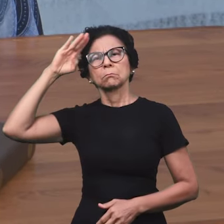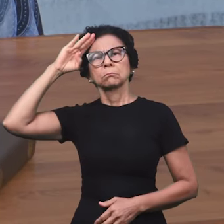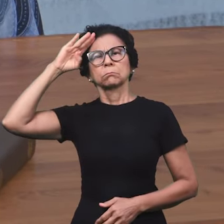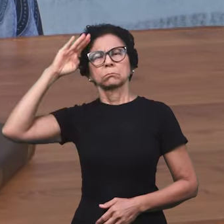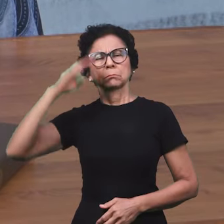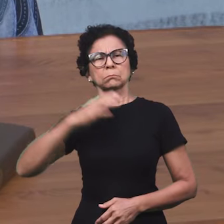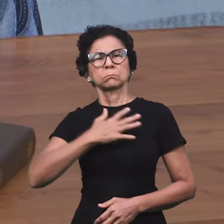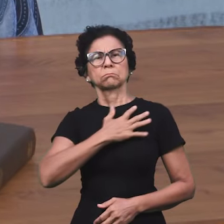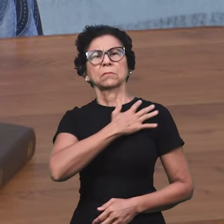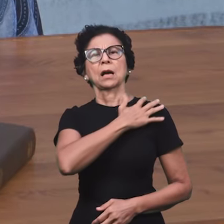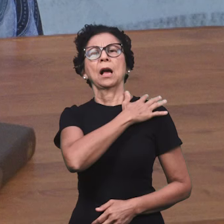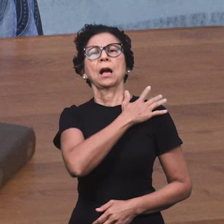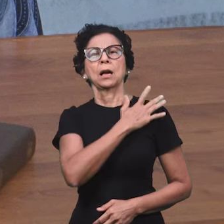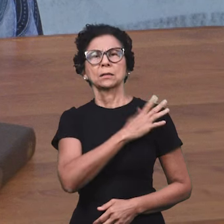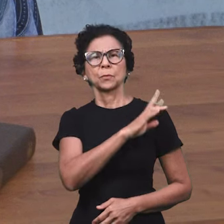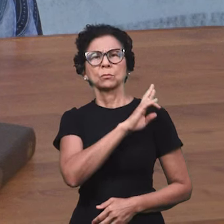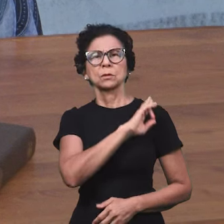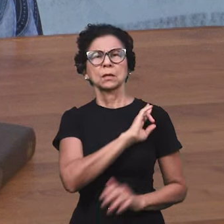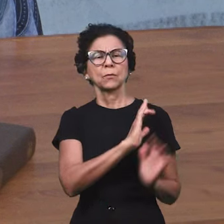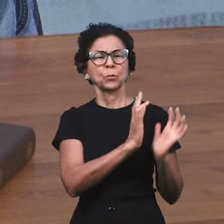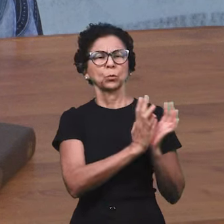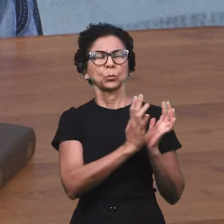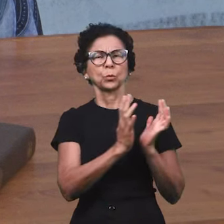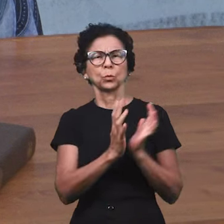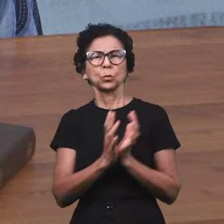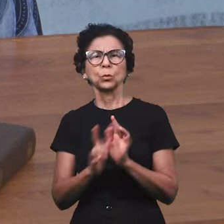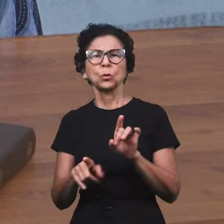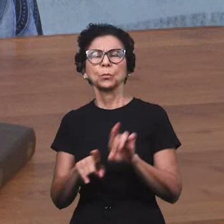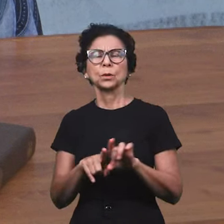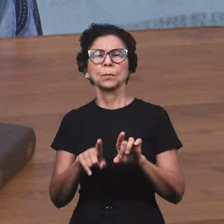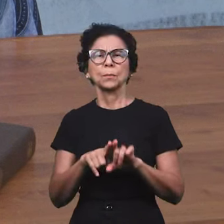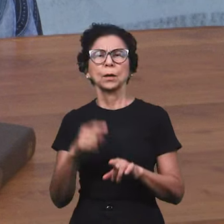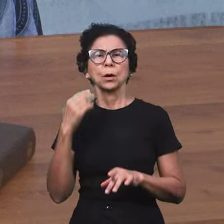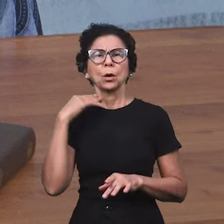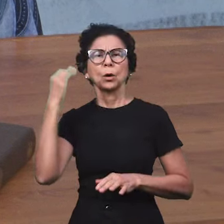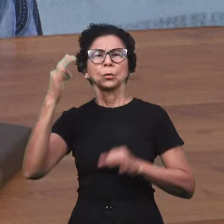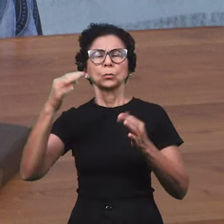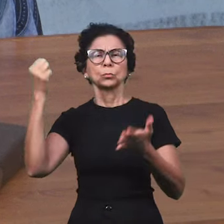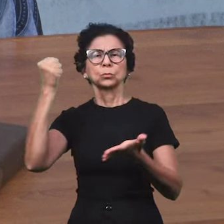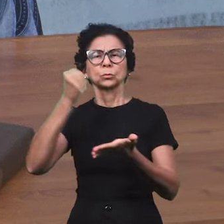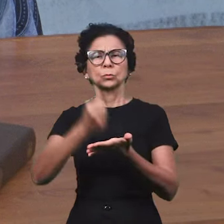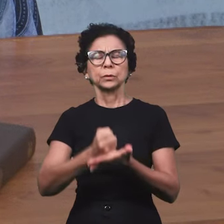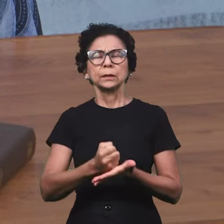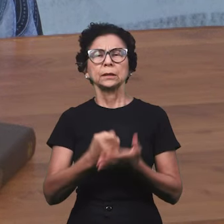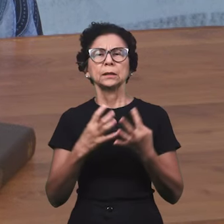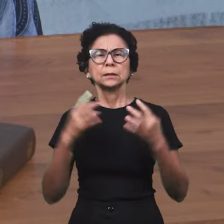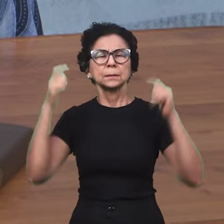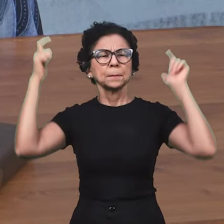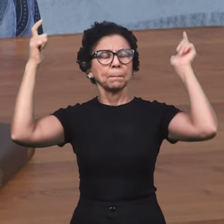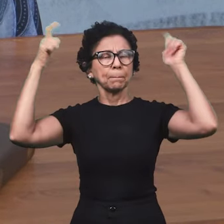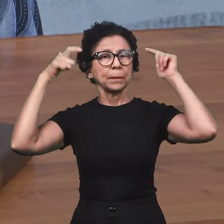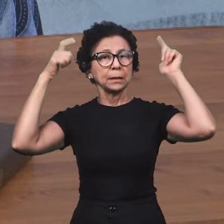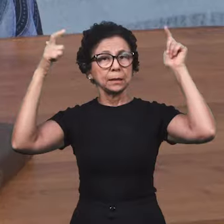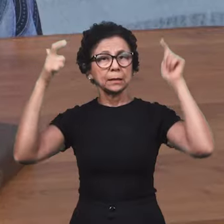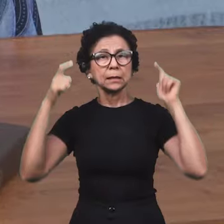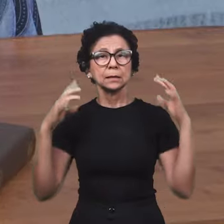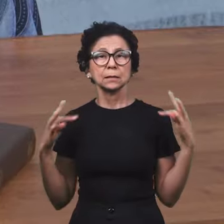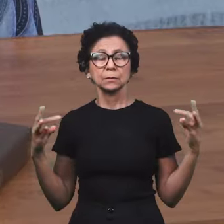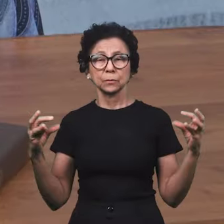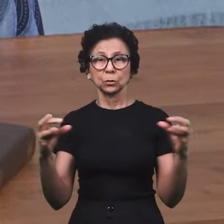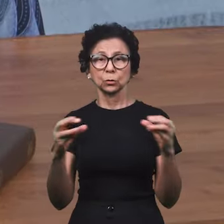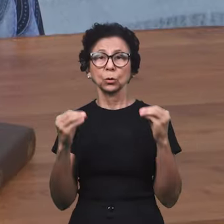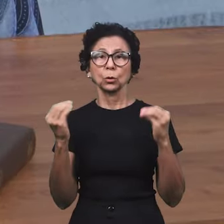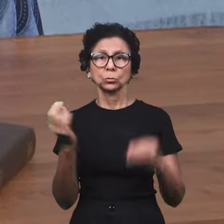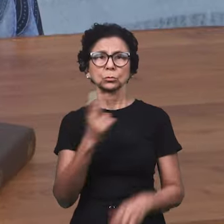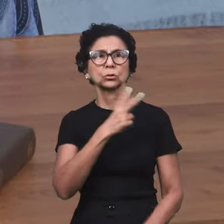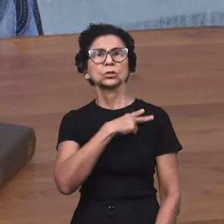das centenas, e aos juízes, e a todos os príncipes em todo o Israel, chefes dos pais.